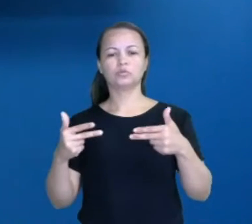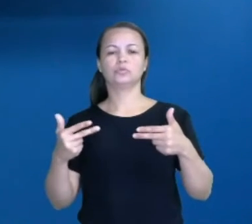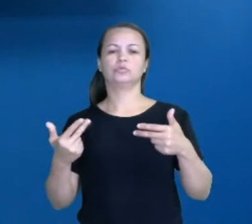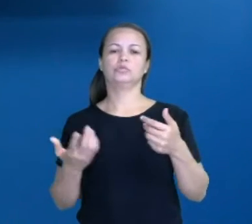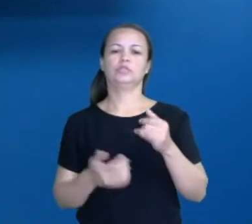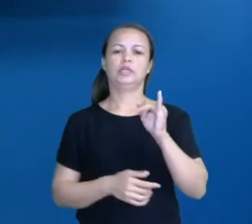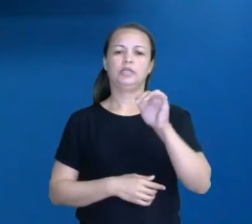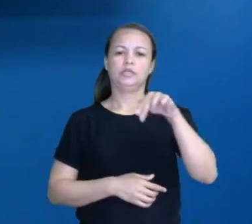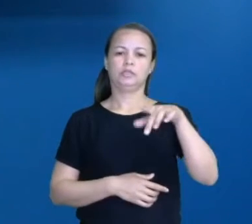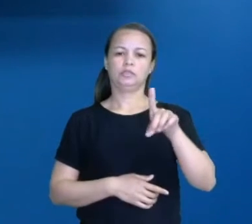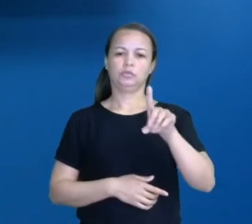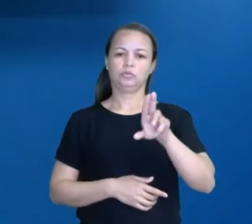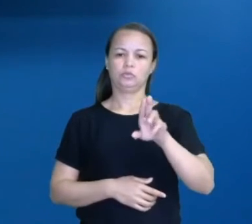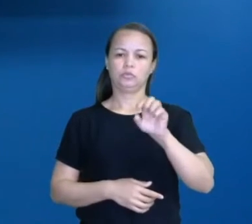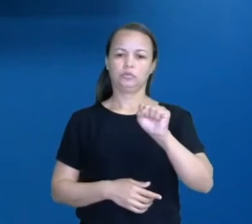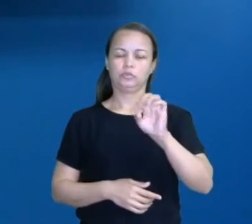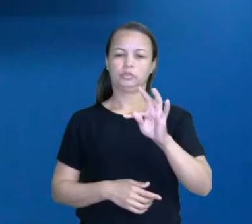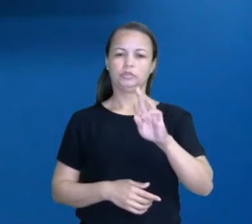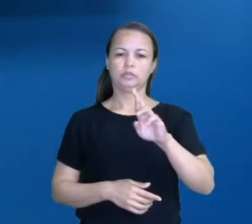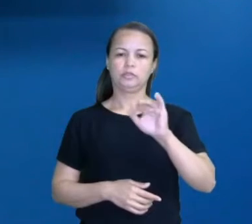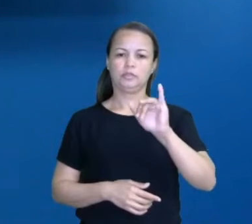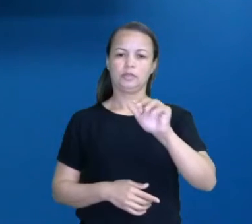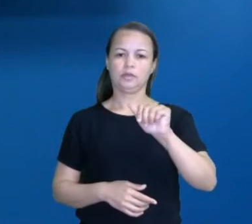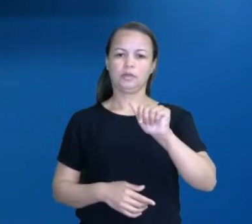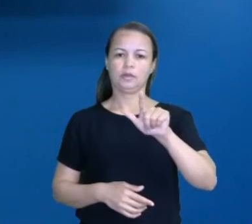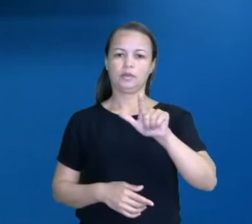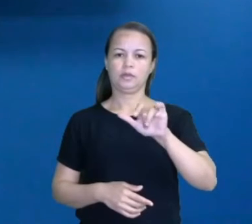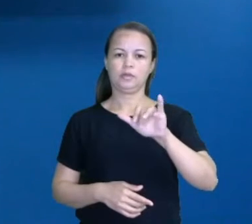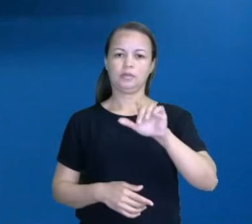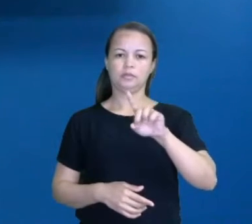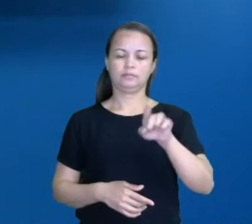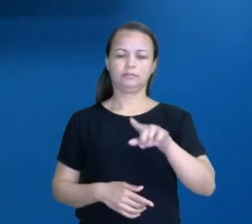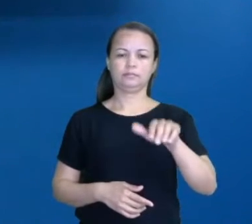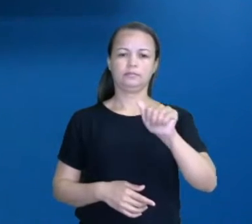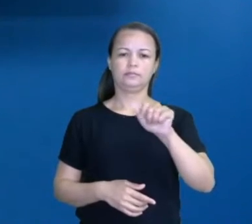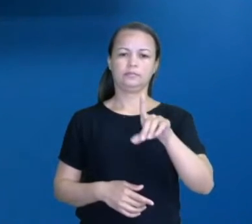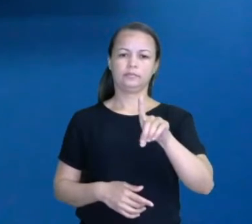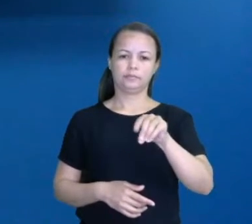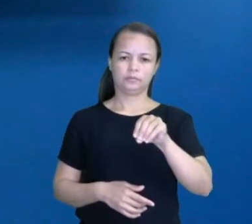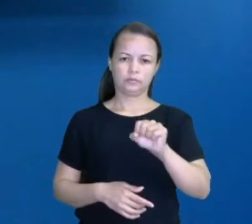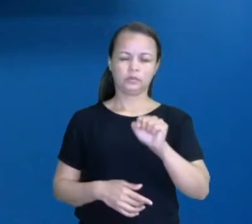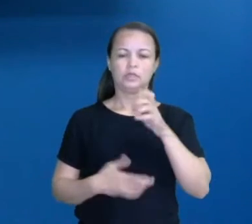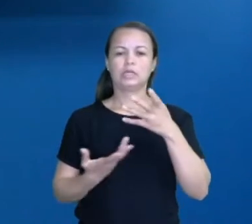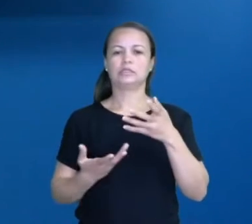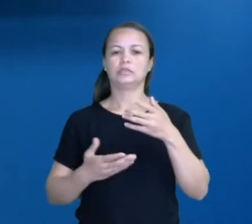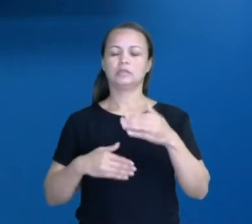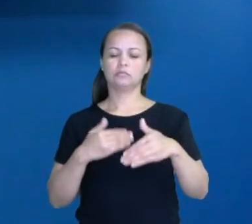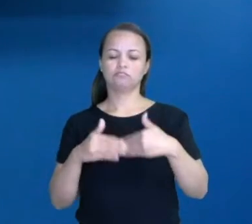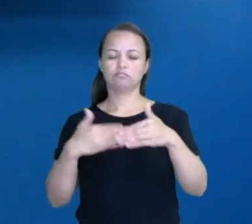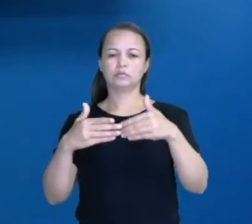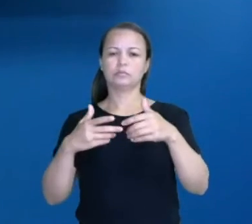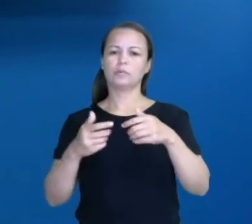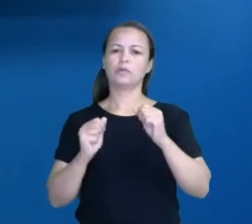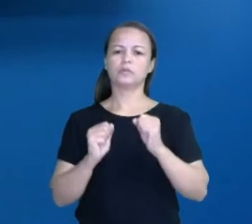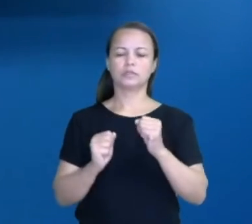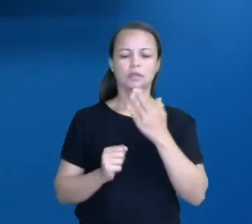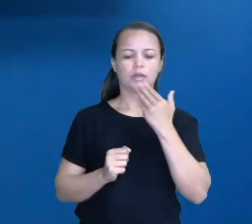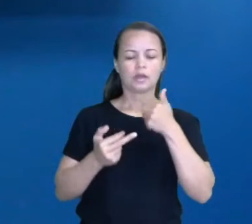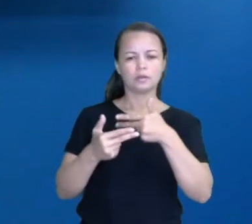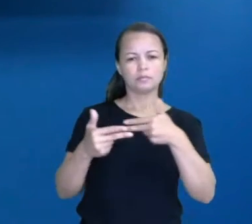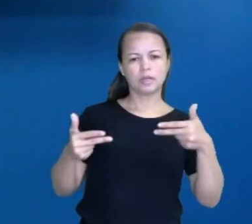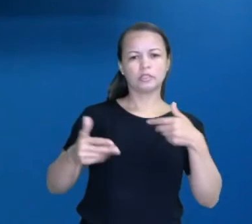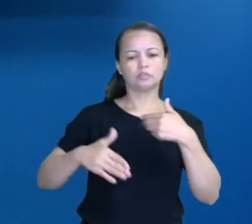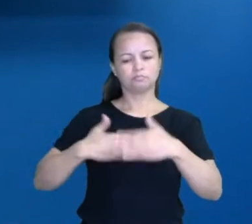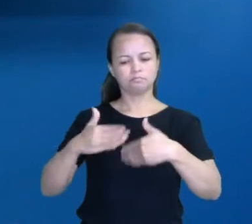industrializados. Então, essa demanda, ela faz com que o comércio também seja impulsionado, né? Você tem que produzir mais alimentos, produzir